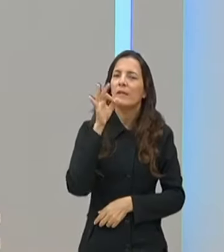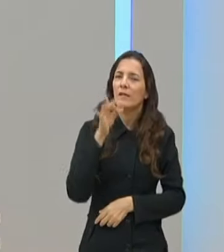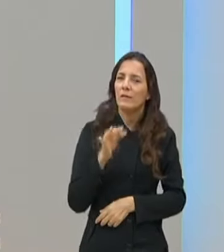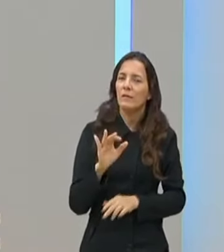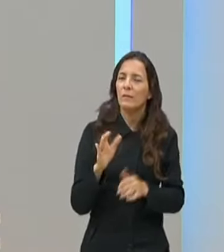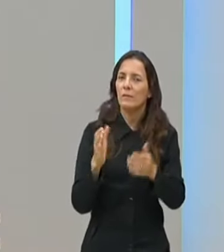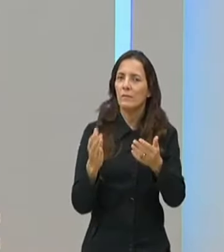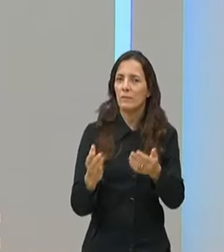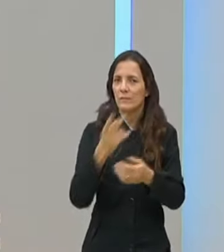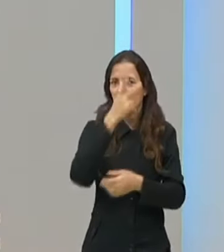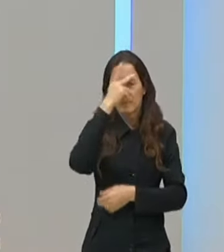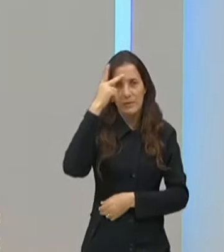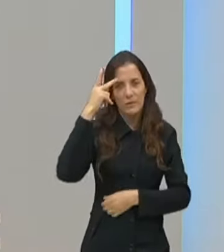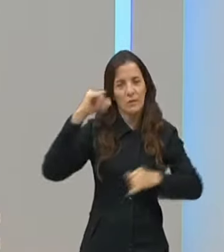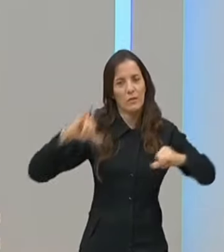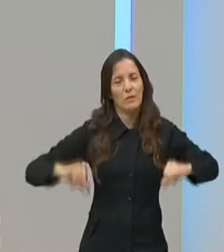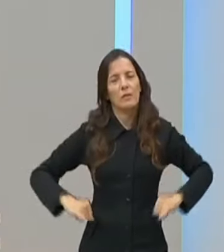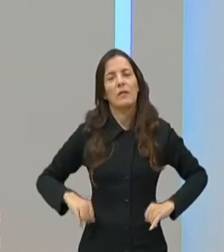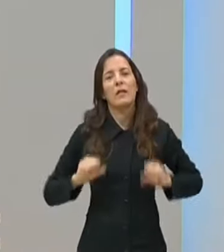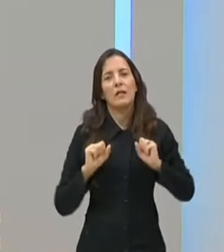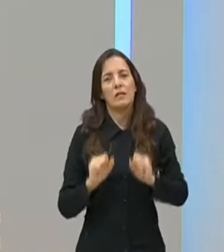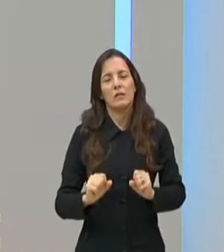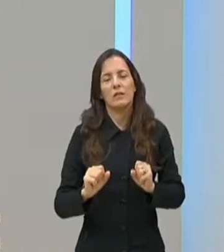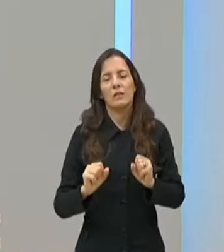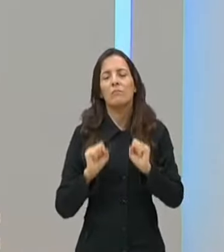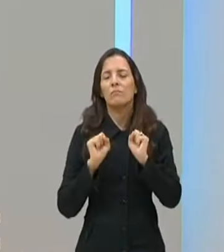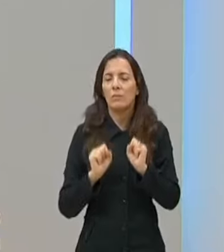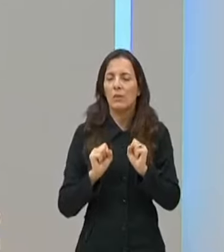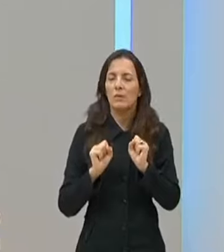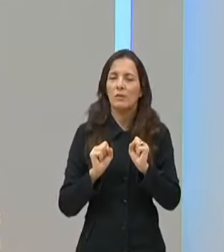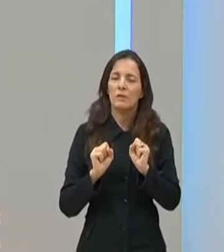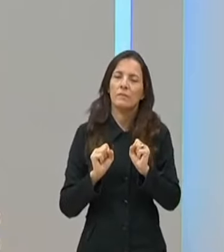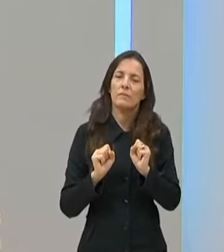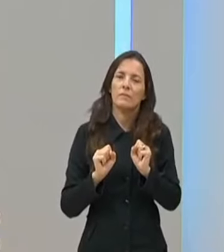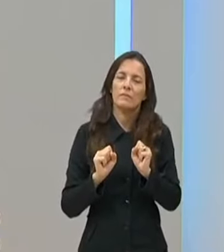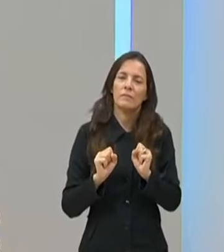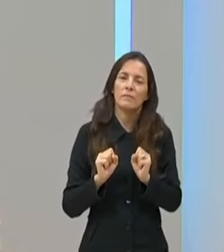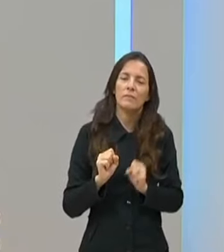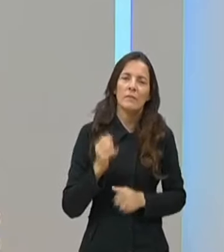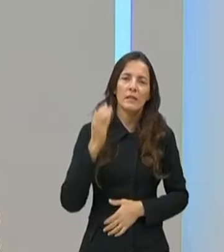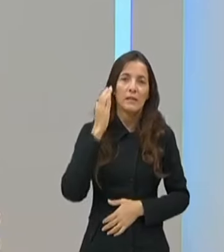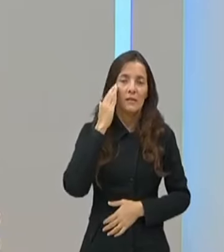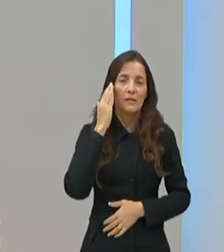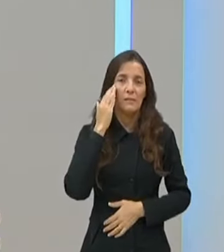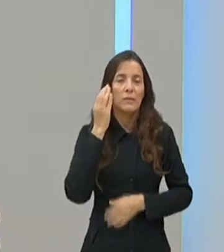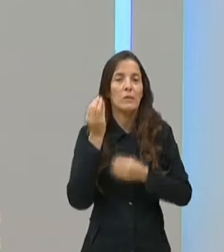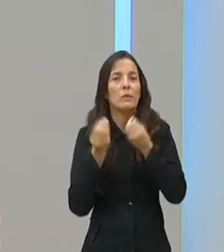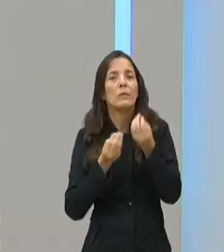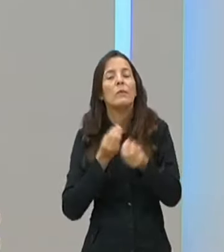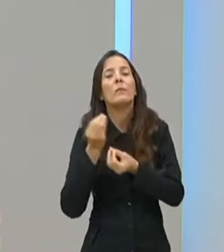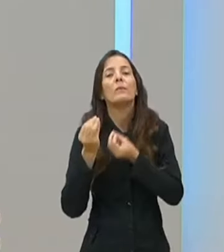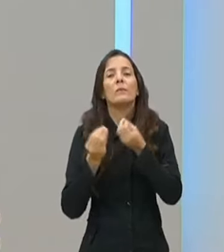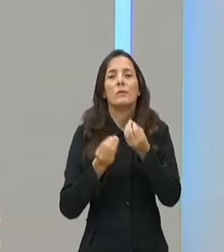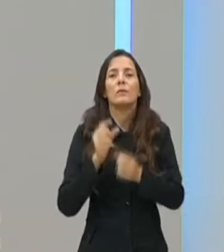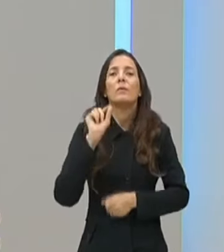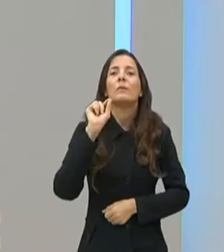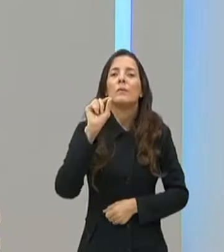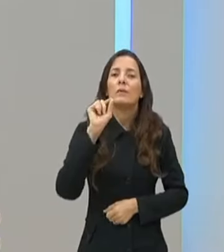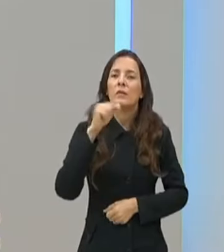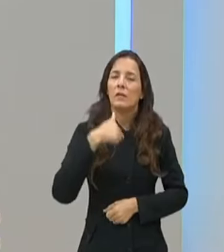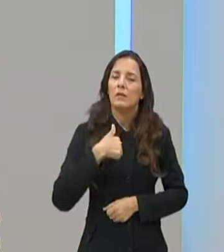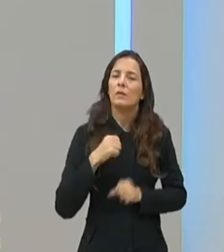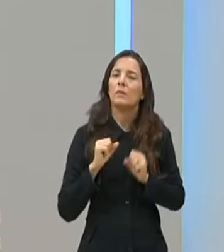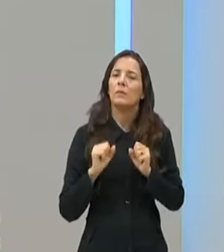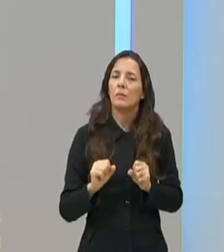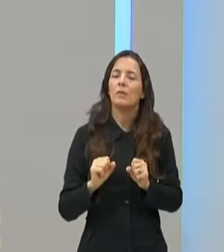com perseverança, perseverando para agradar a Deus, não é outro senão Jesus. Eu